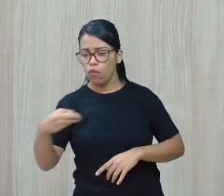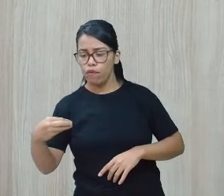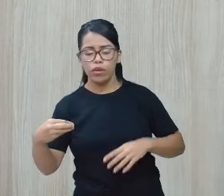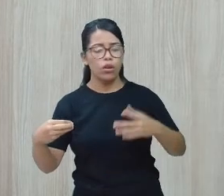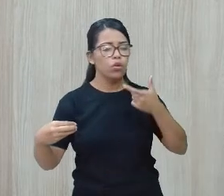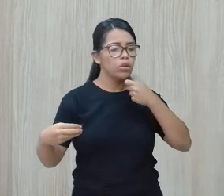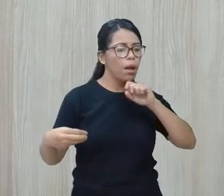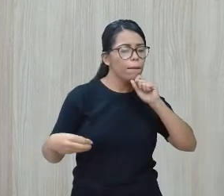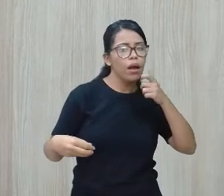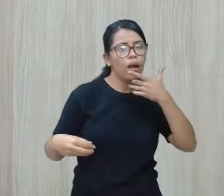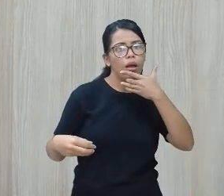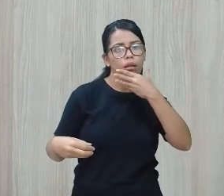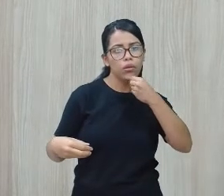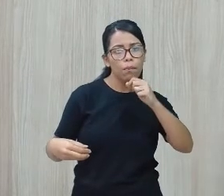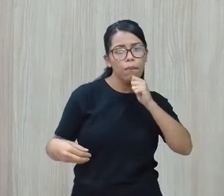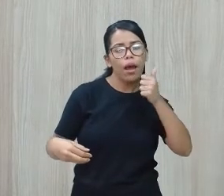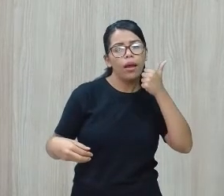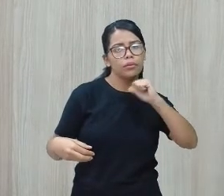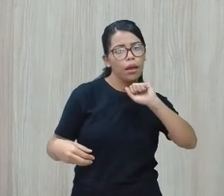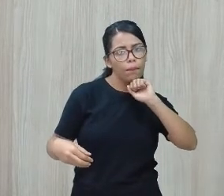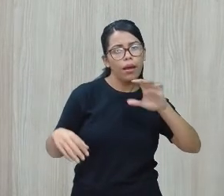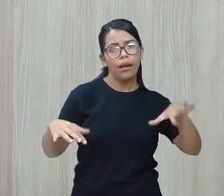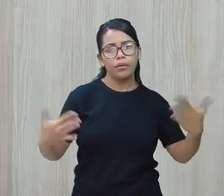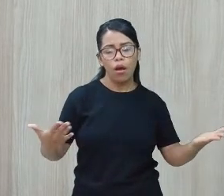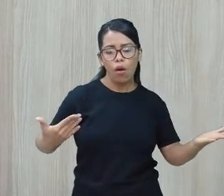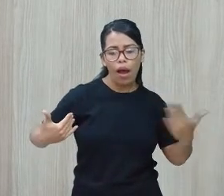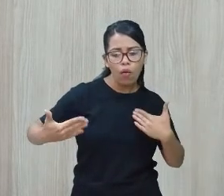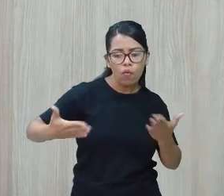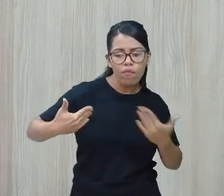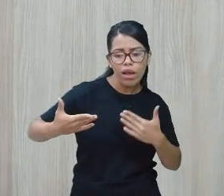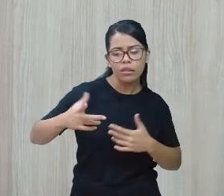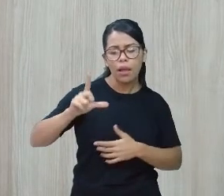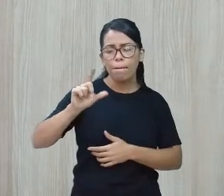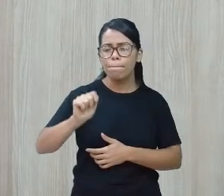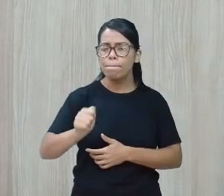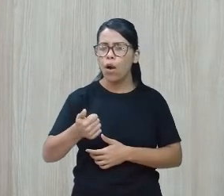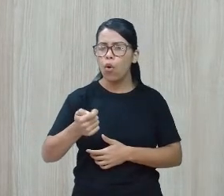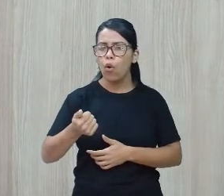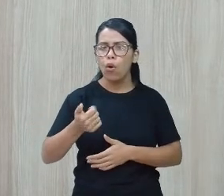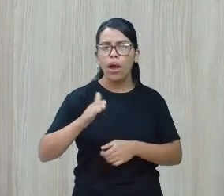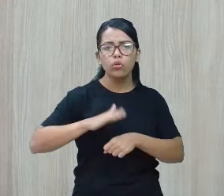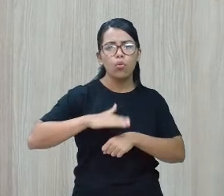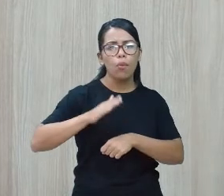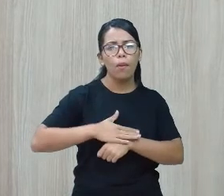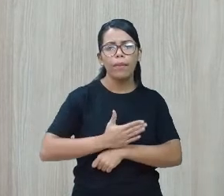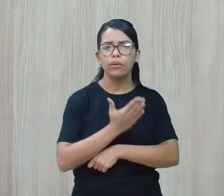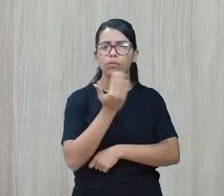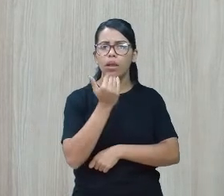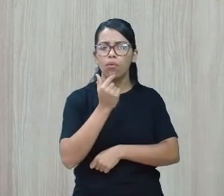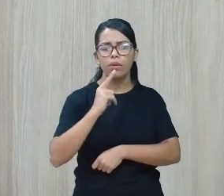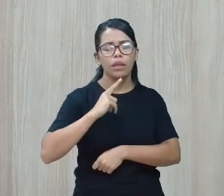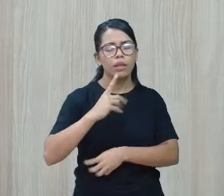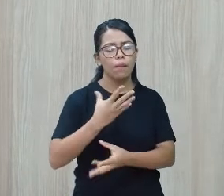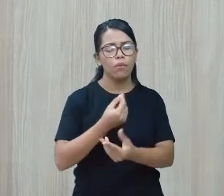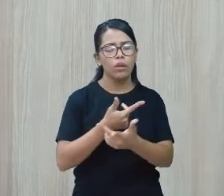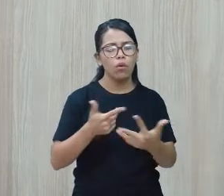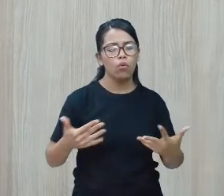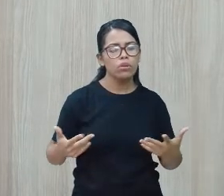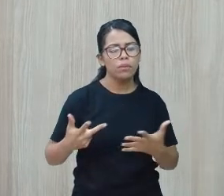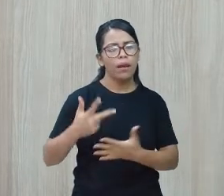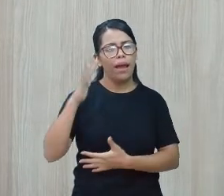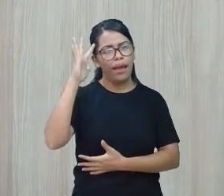que os diálogos já são muito curtos, muitas vezes até na hora das refeições tem um monte de coisas para serem resolvidas. Então aqui